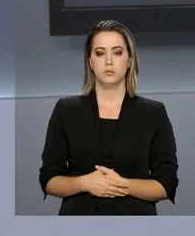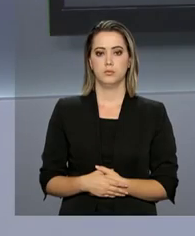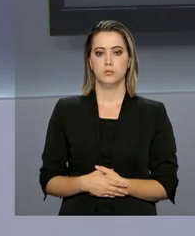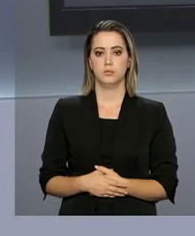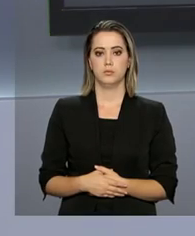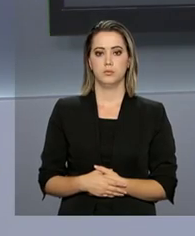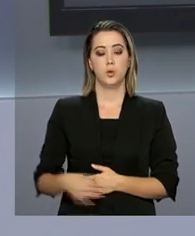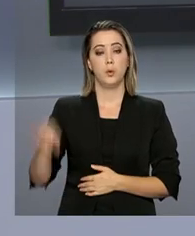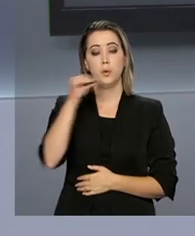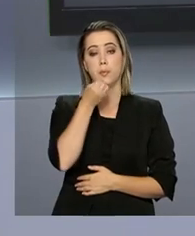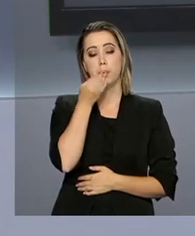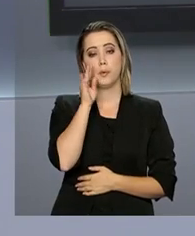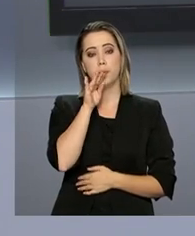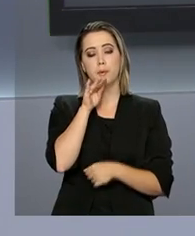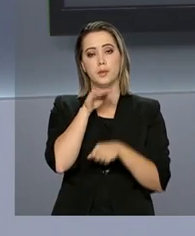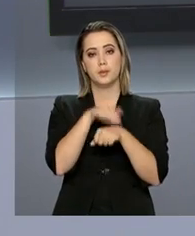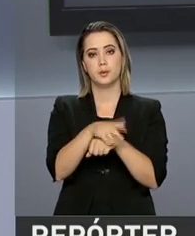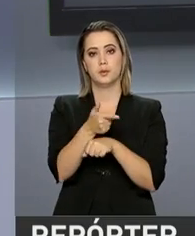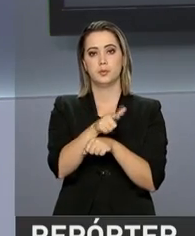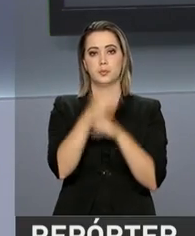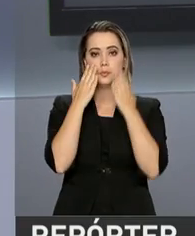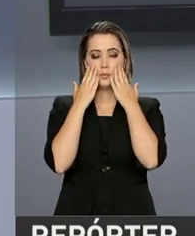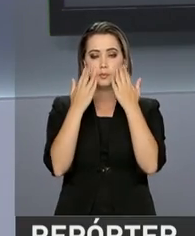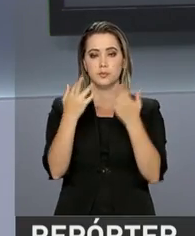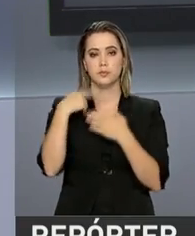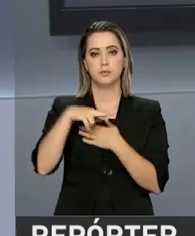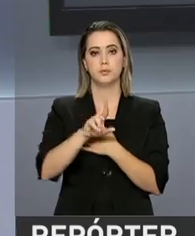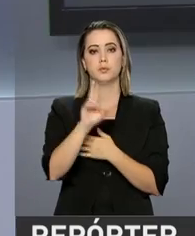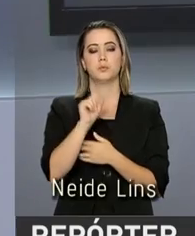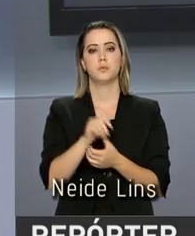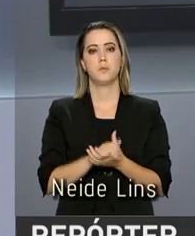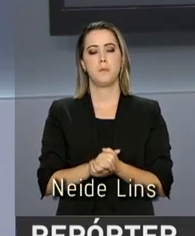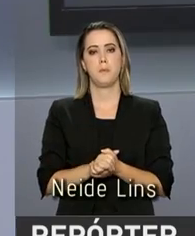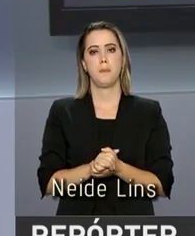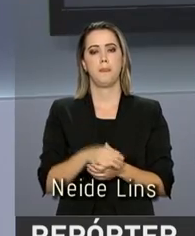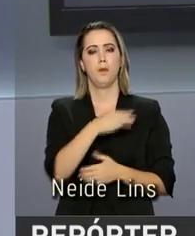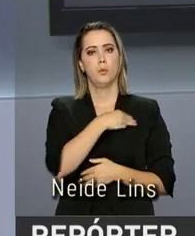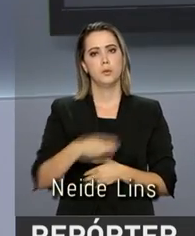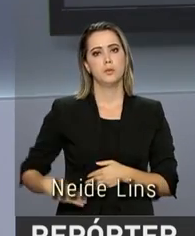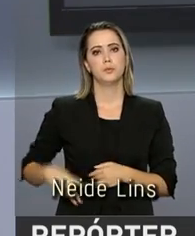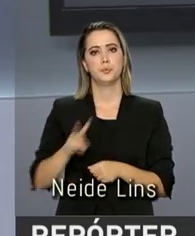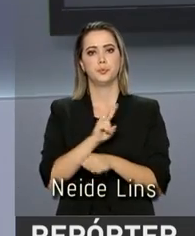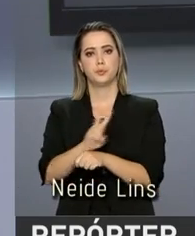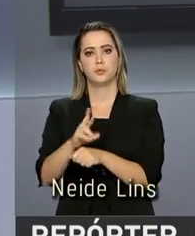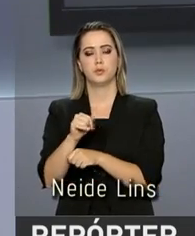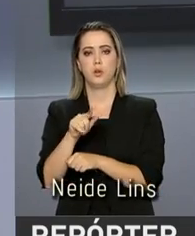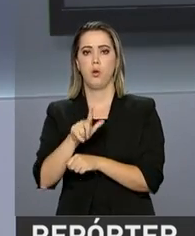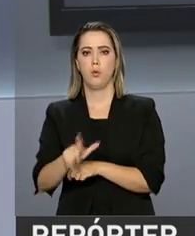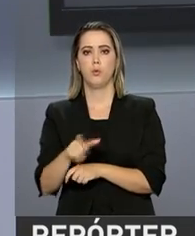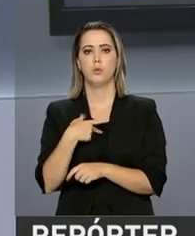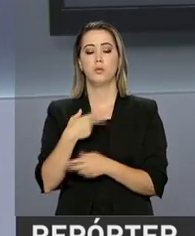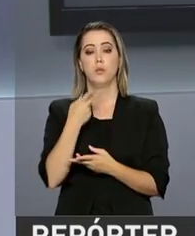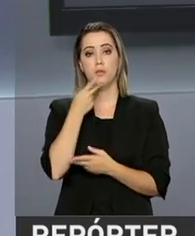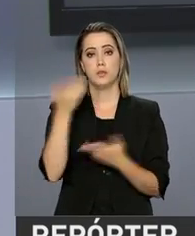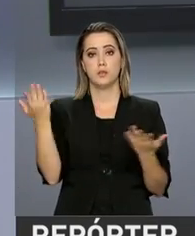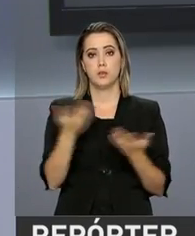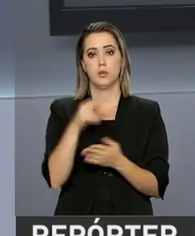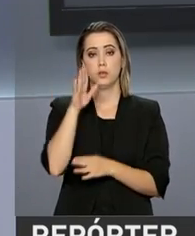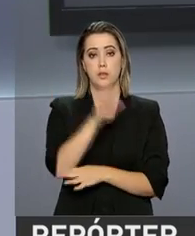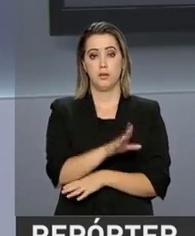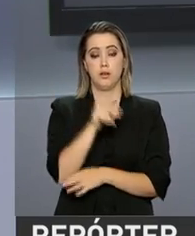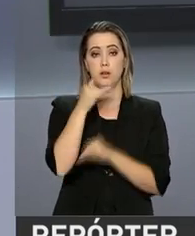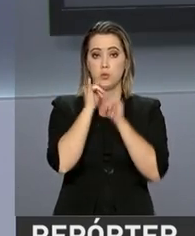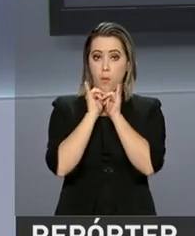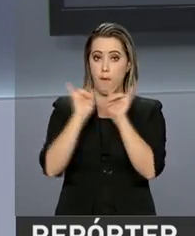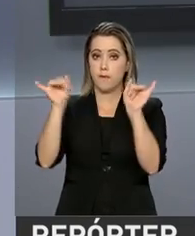Olá boa noite no ar mais uma edição do repórter NBR o ministro da Defesa Raul jugman fez nesta tarde